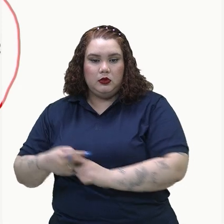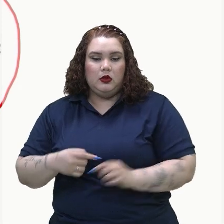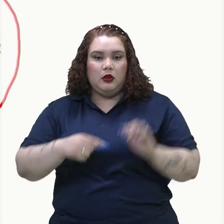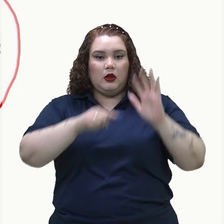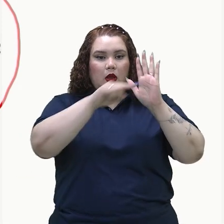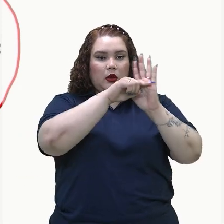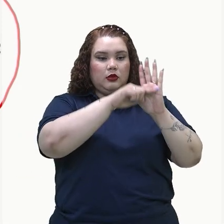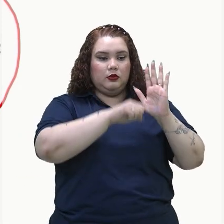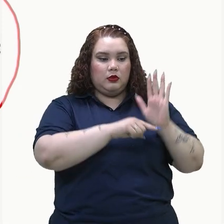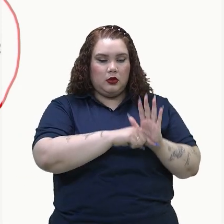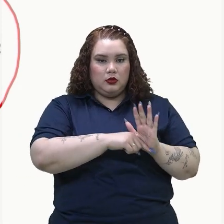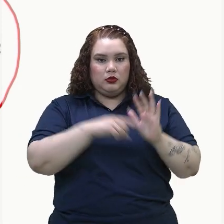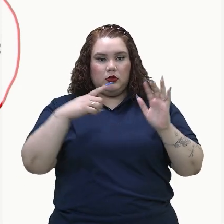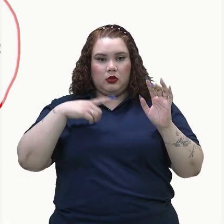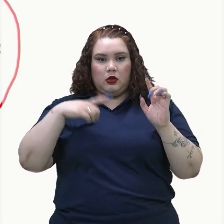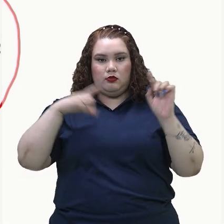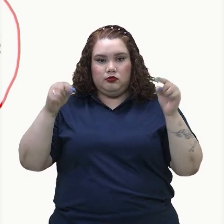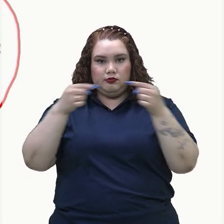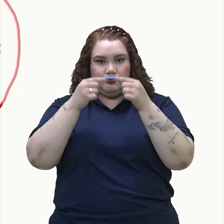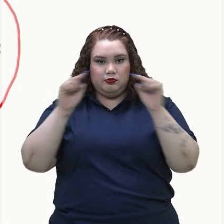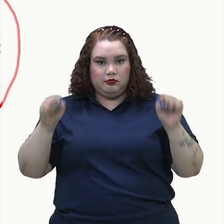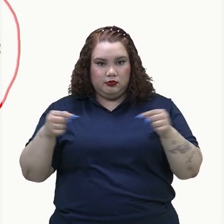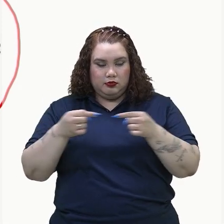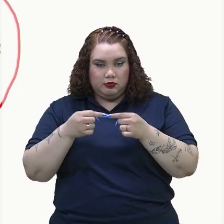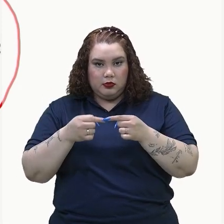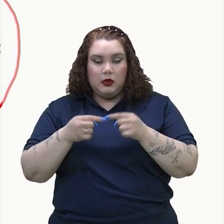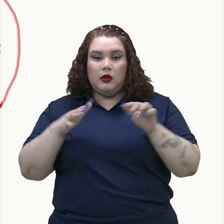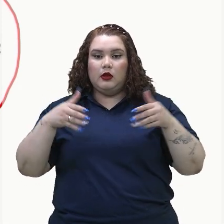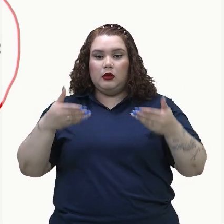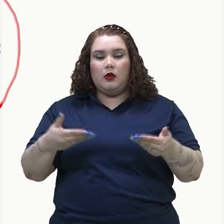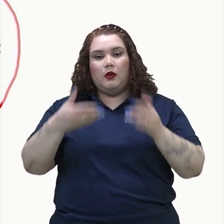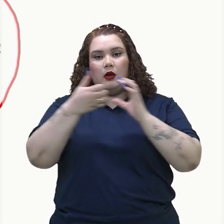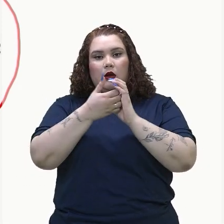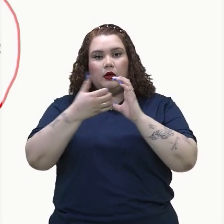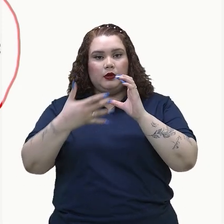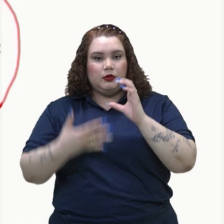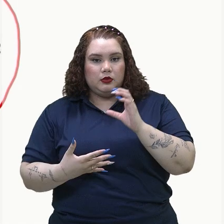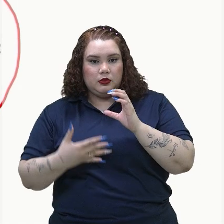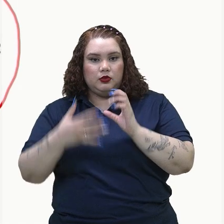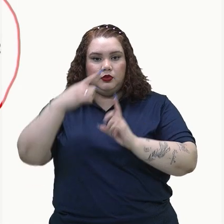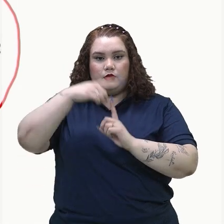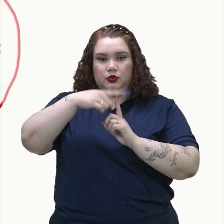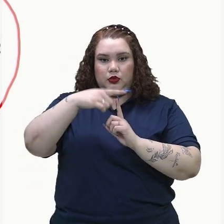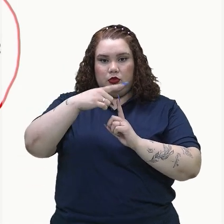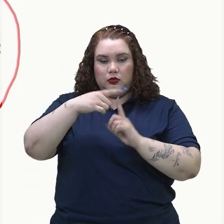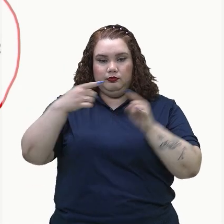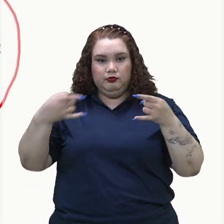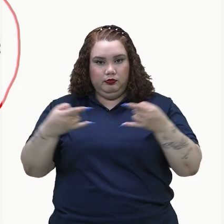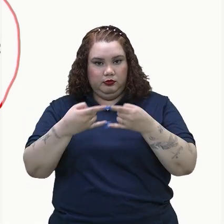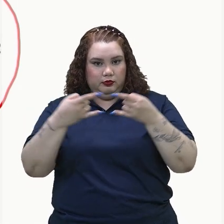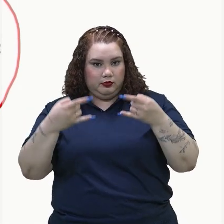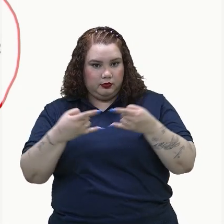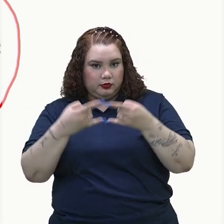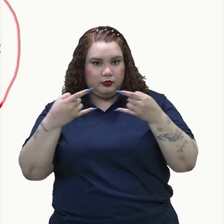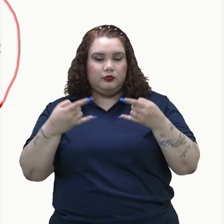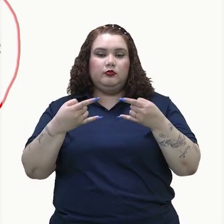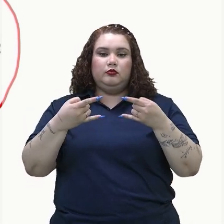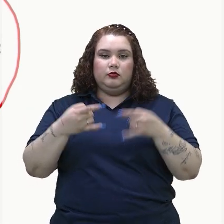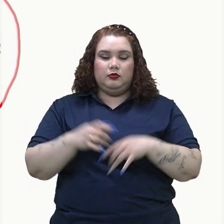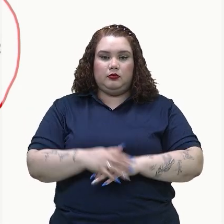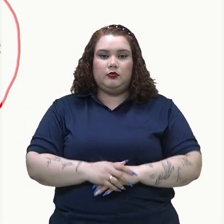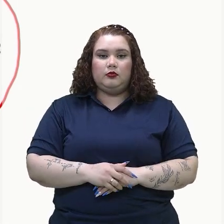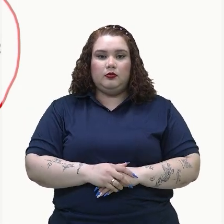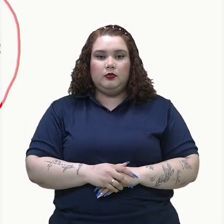negativos também conectados entre si. Assim, eu caracterizo uma ligação que eu chamo de ligação em